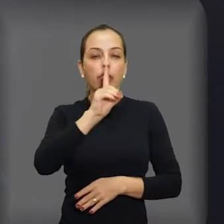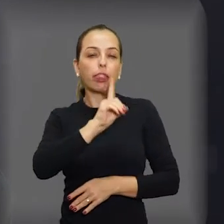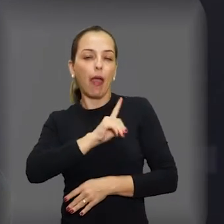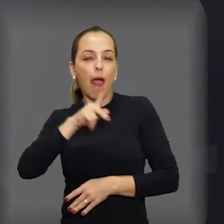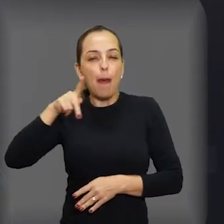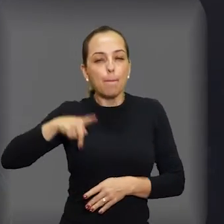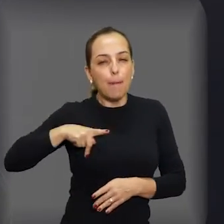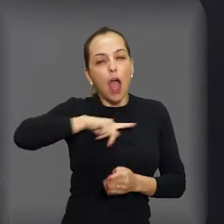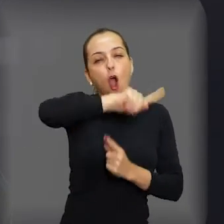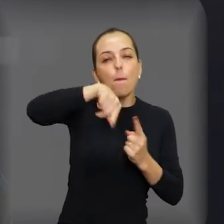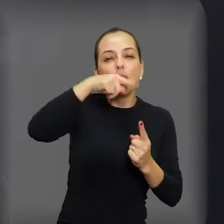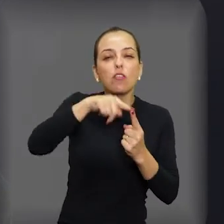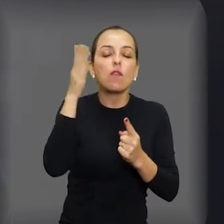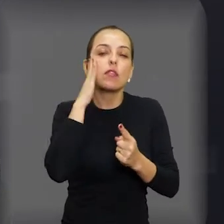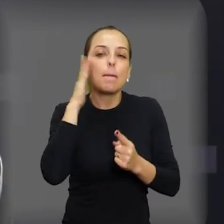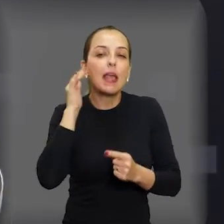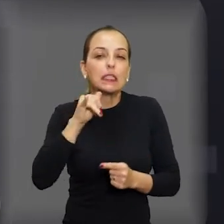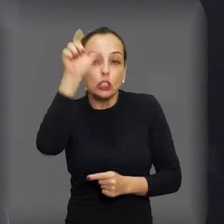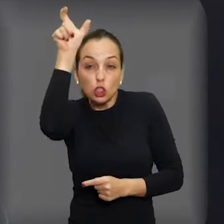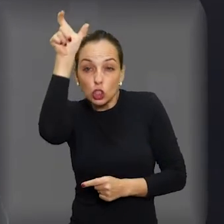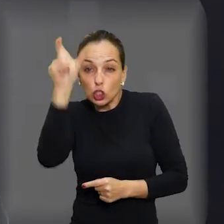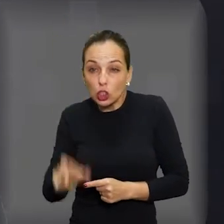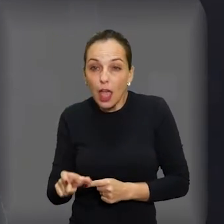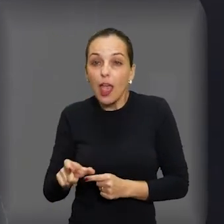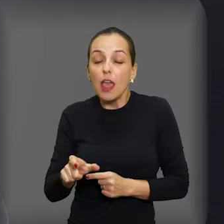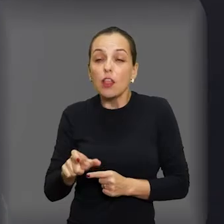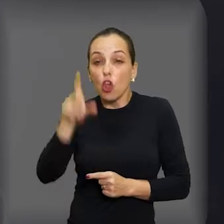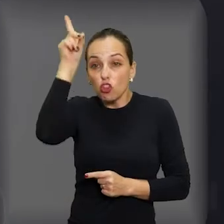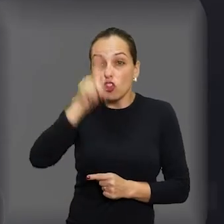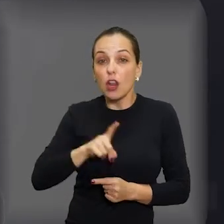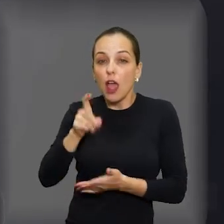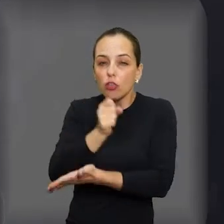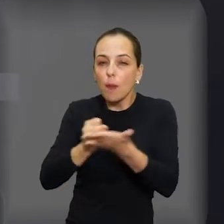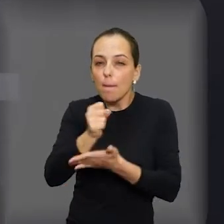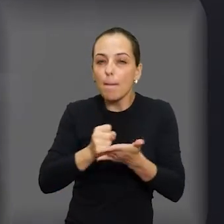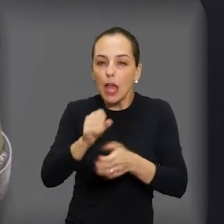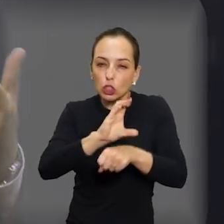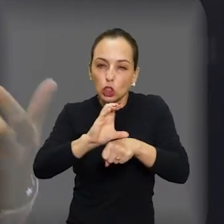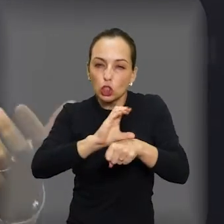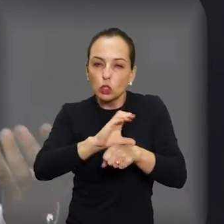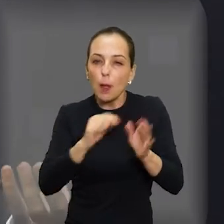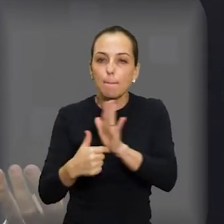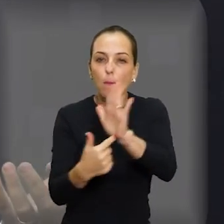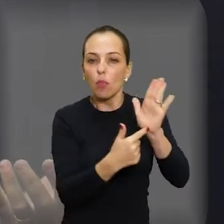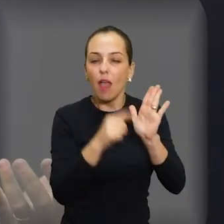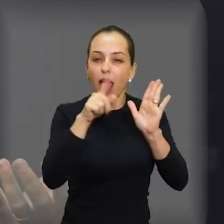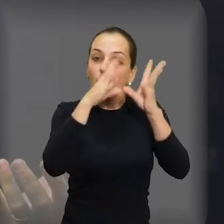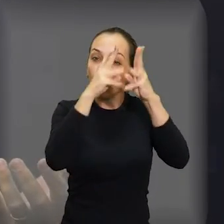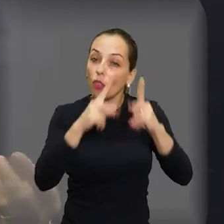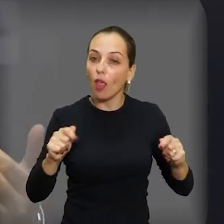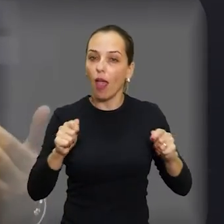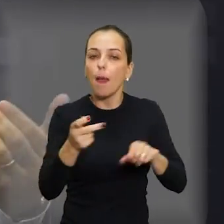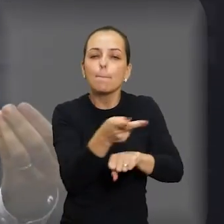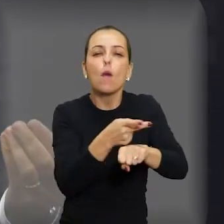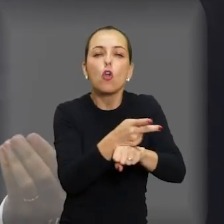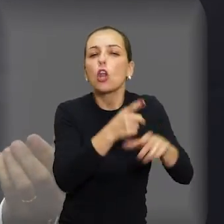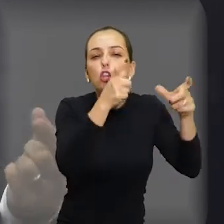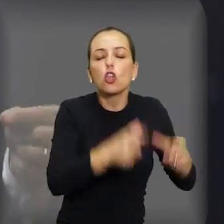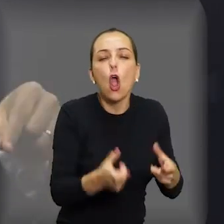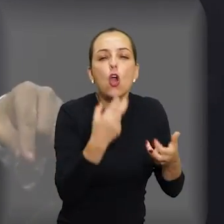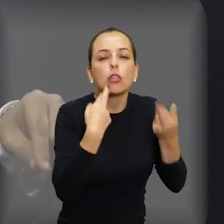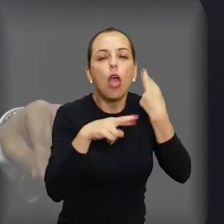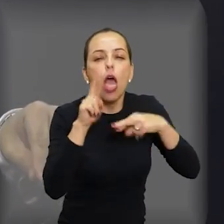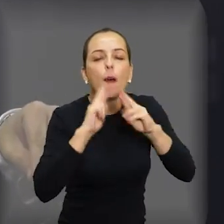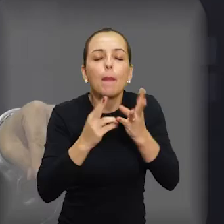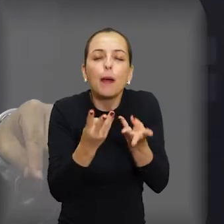quando aqueles direitos básicos que estão, por exemplo, no artigo 5º da Constituição, eles são violados, aonde eu posso procurar? E aonde eu for,